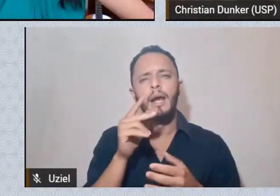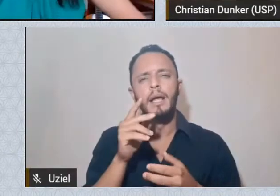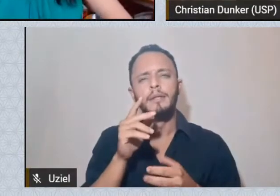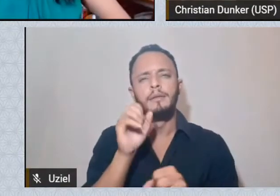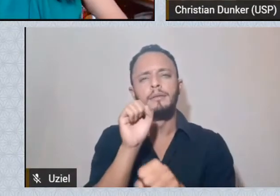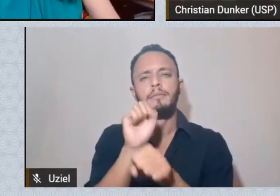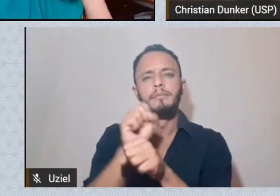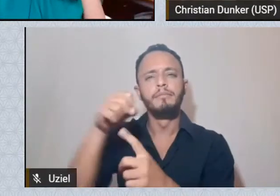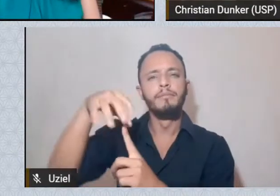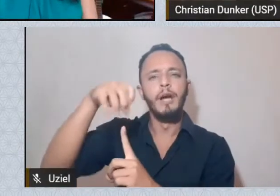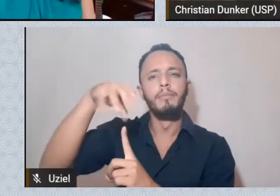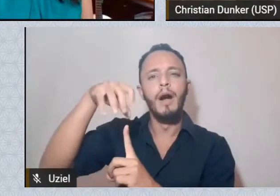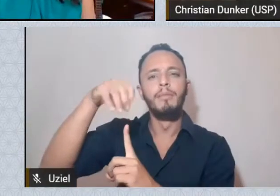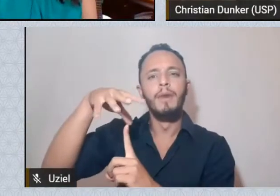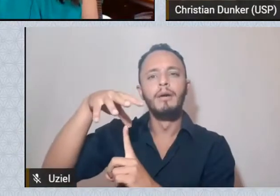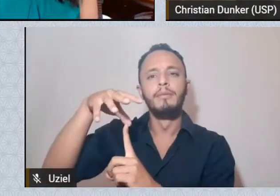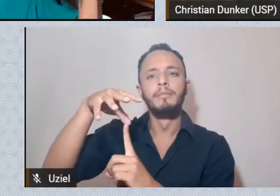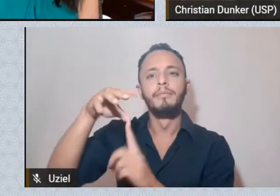De volta, Dunker?